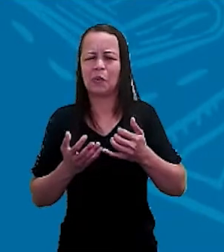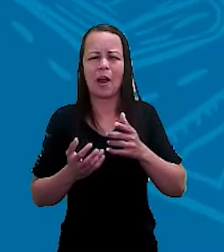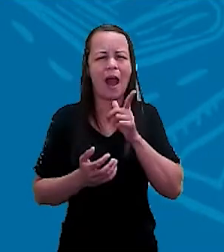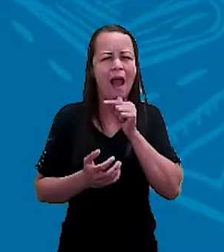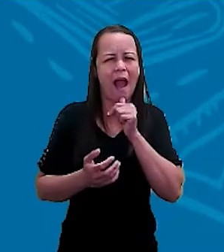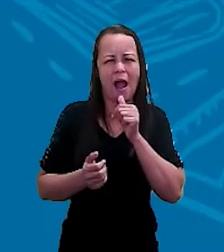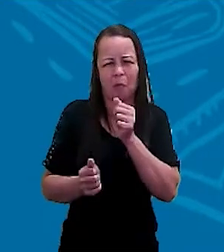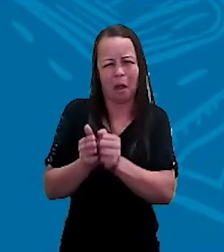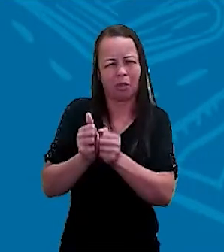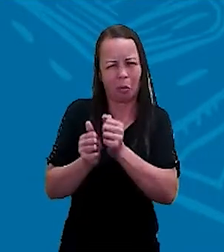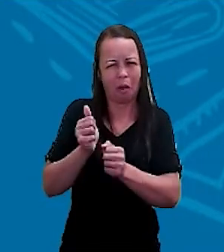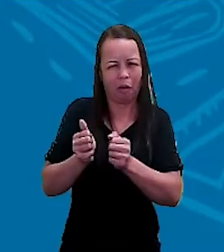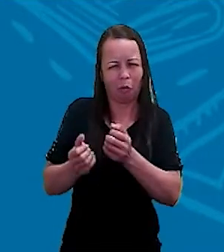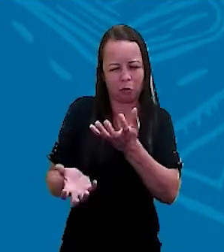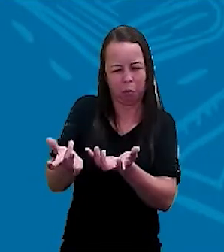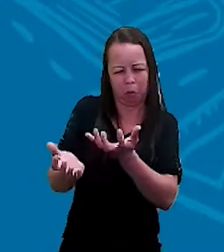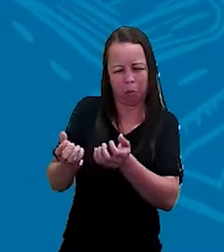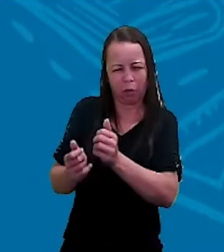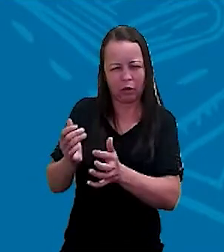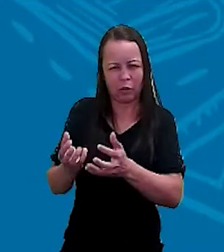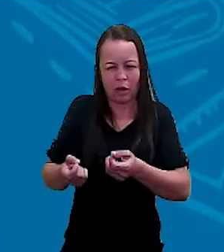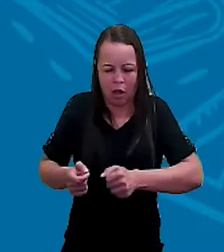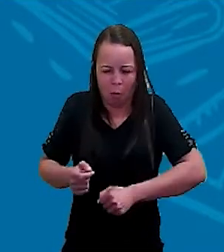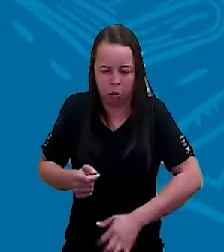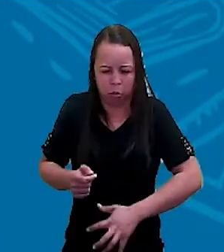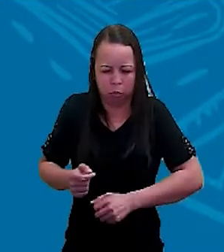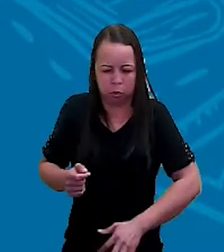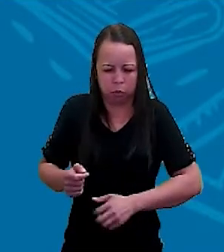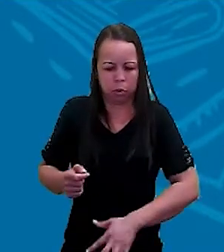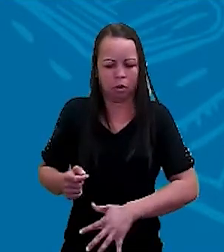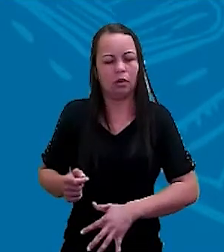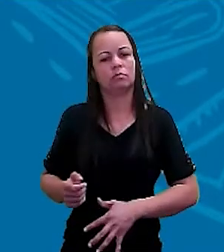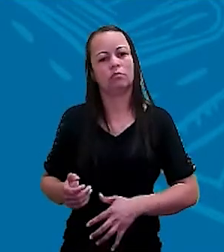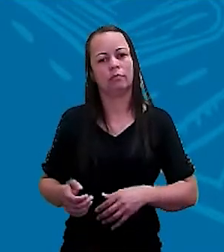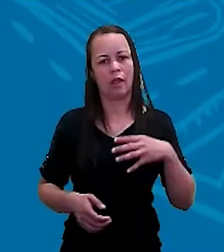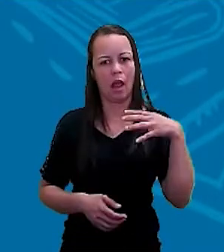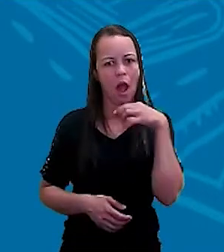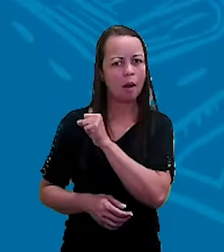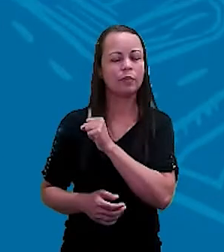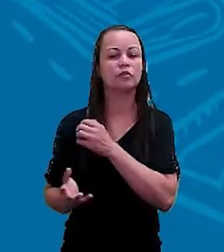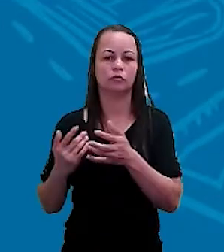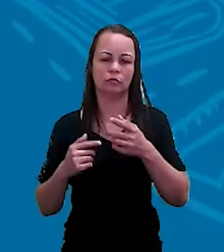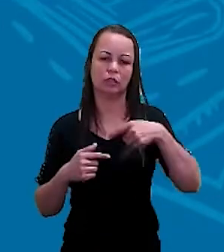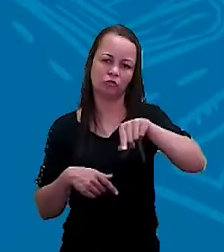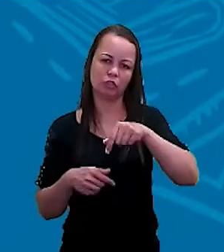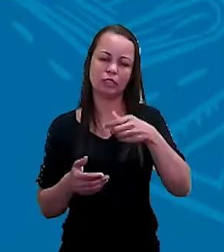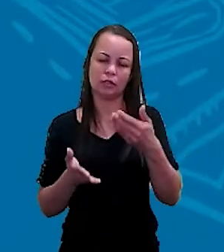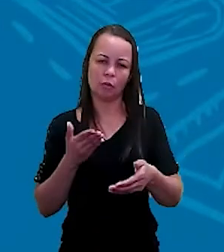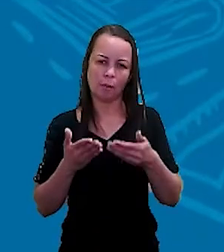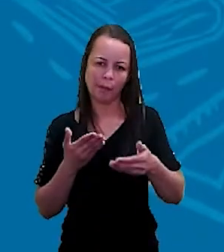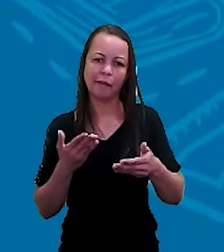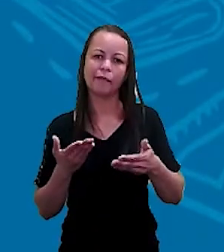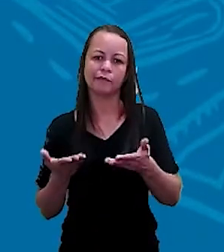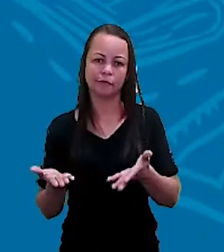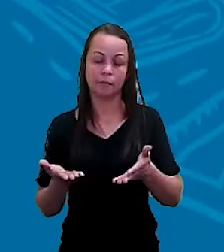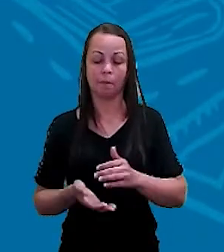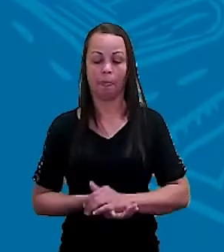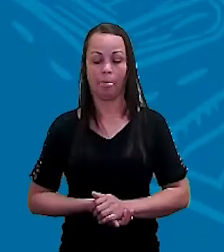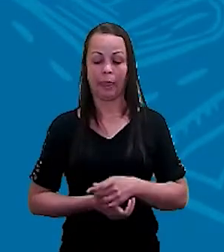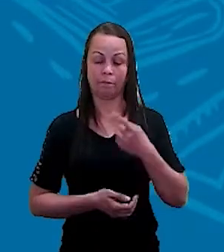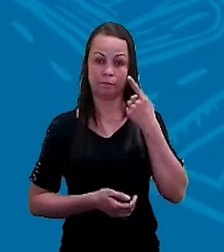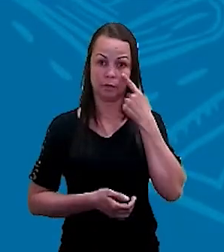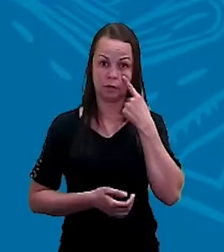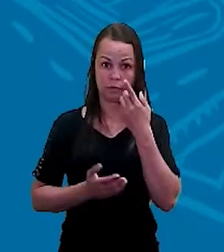o problema do Vibrio colérico. Então ali claramente você está tendo uma perda de eletrólitos. No caso aqui da imagem muito forte que vocês estão